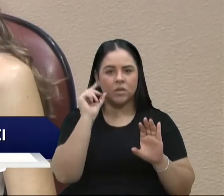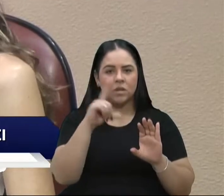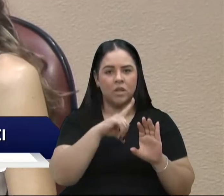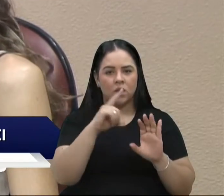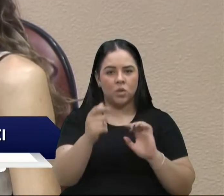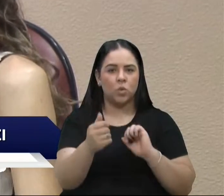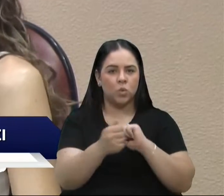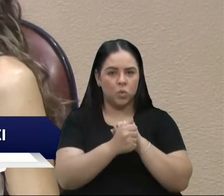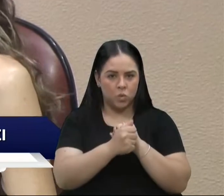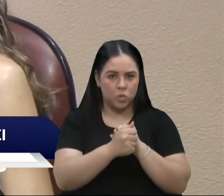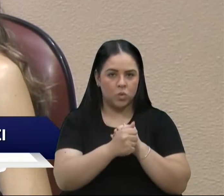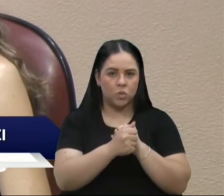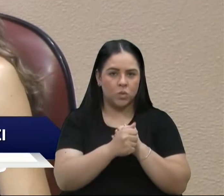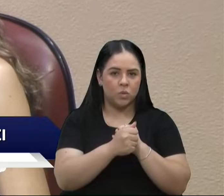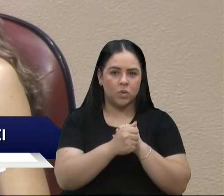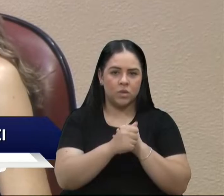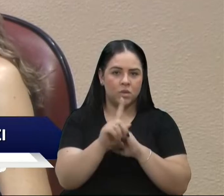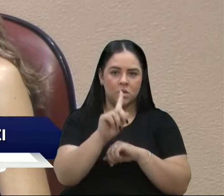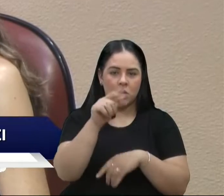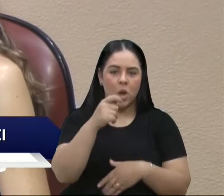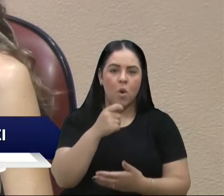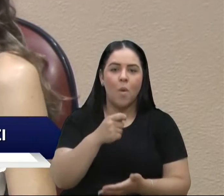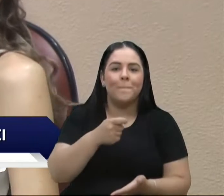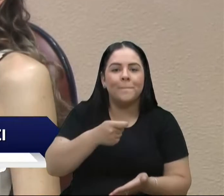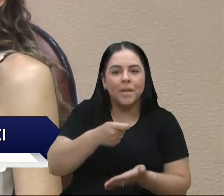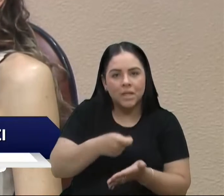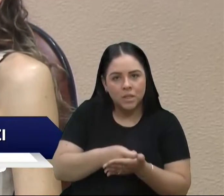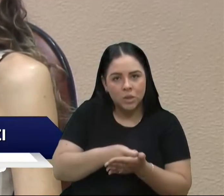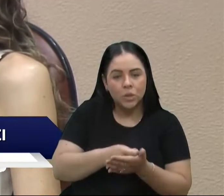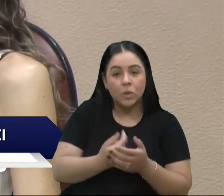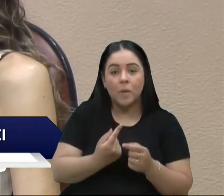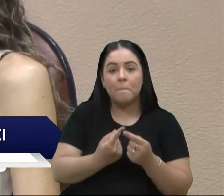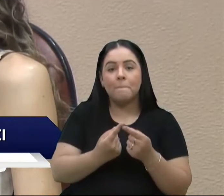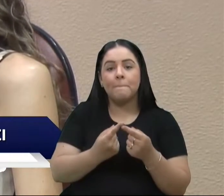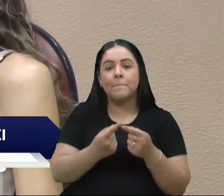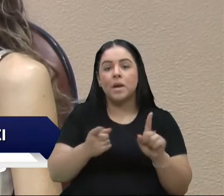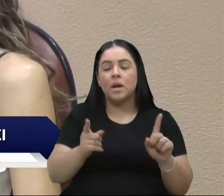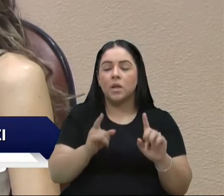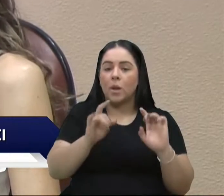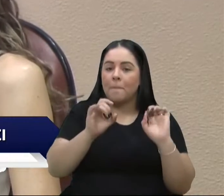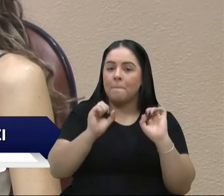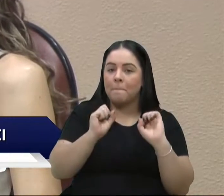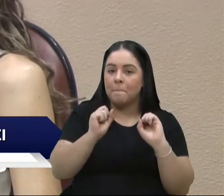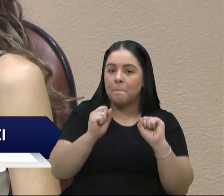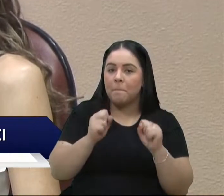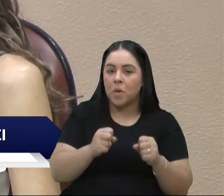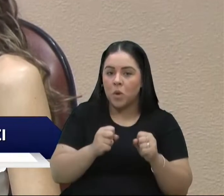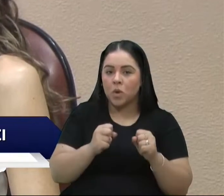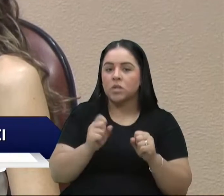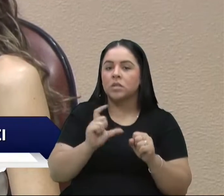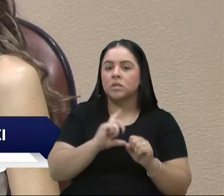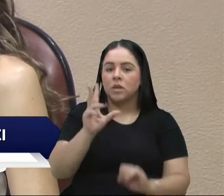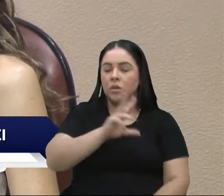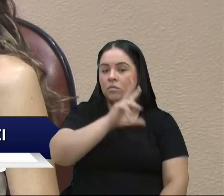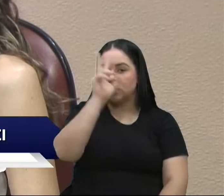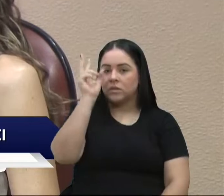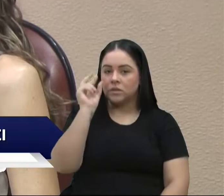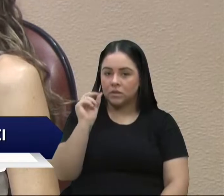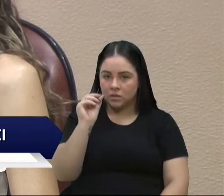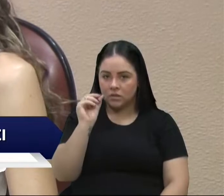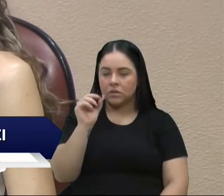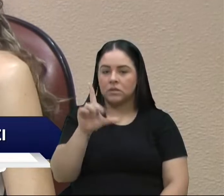consigo não a obrigatoriedade, mas a possibilidade de os municípios